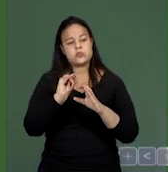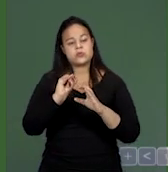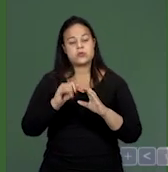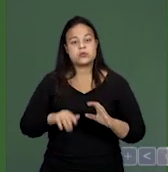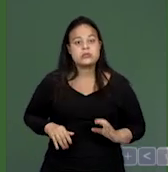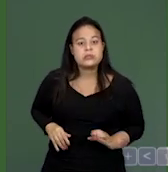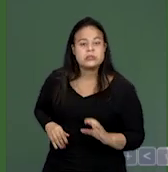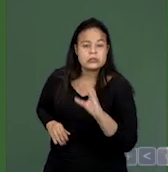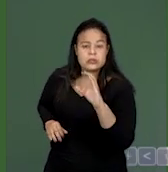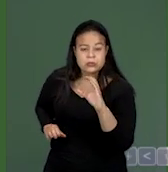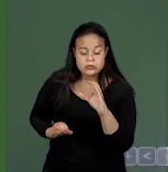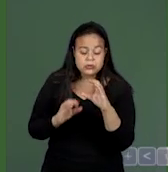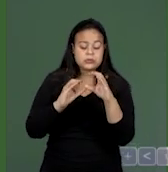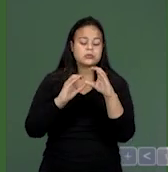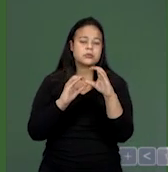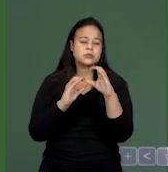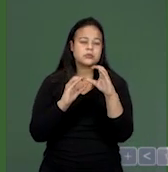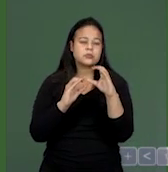Czinho.